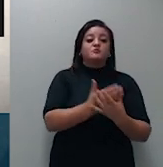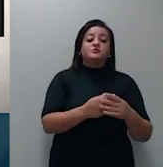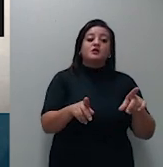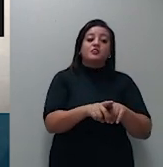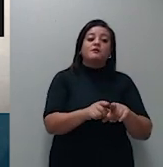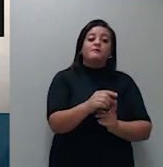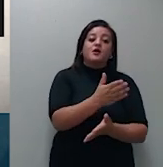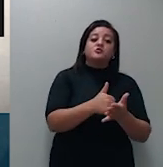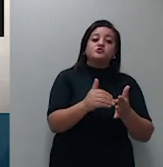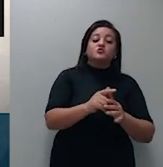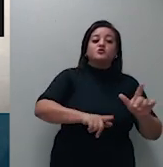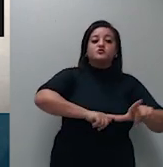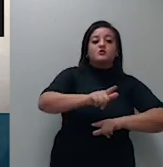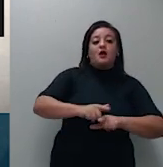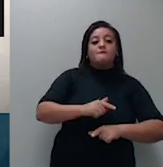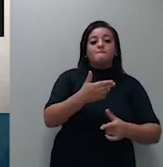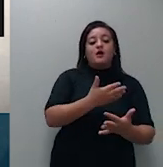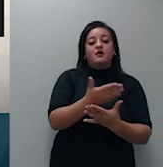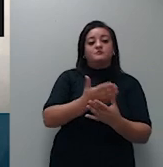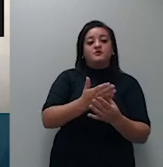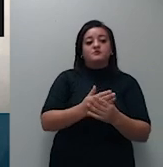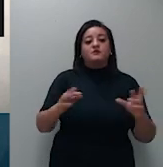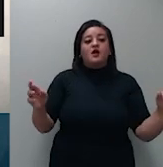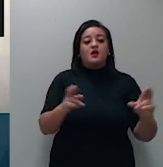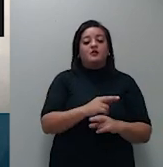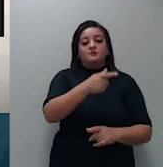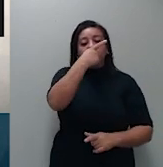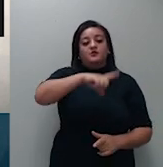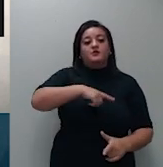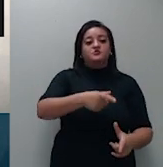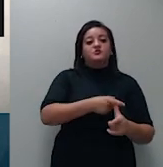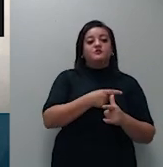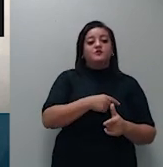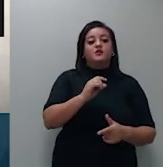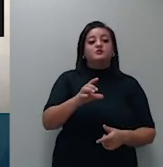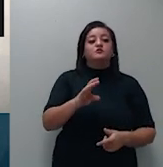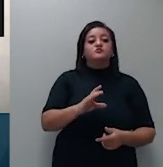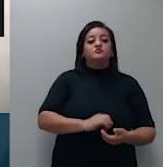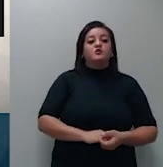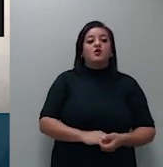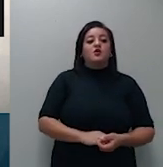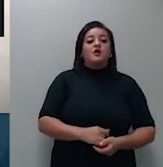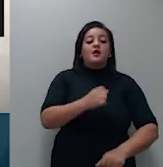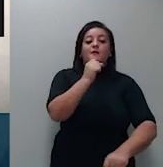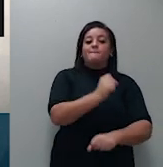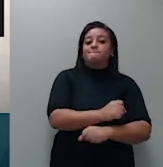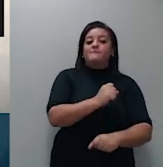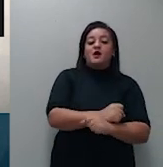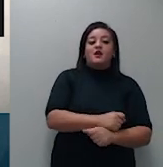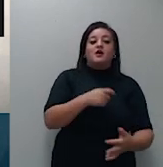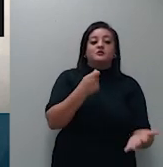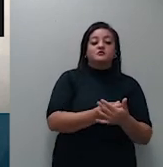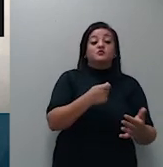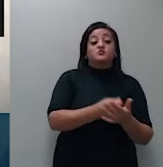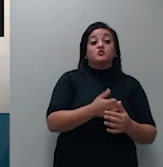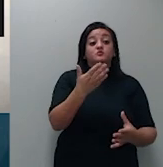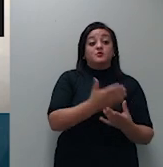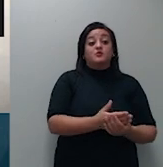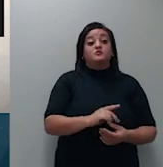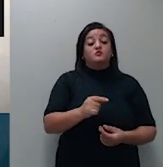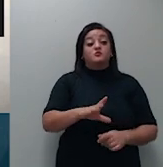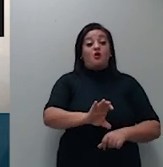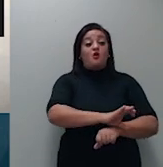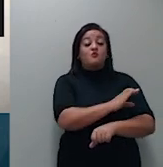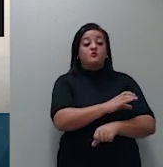prescrição e de todas as ações e execuções em face do devedor e não somente em suspensão das execuções